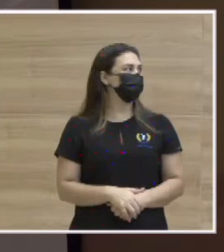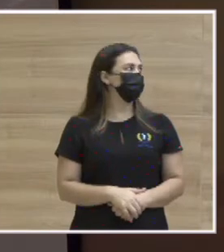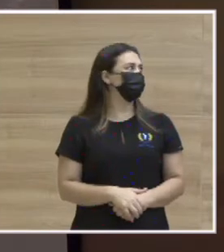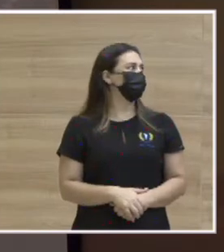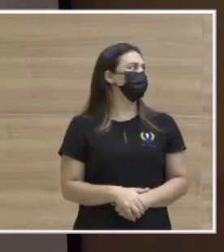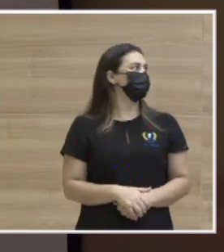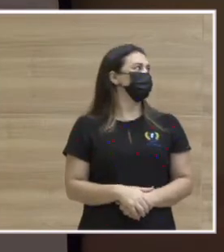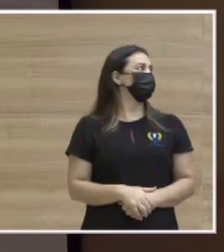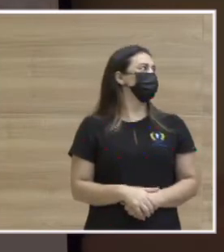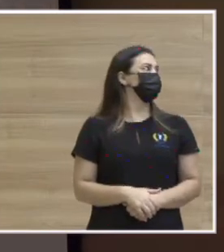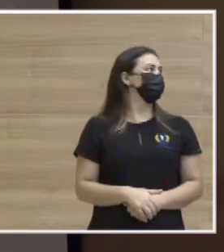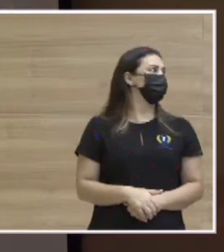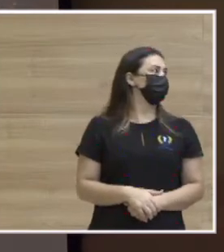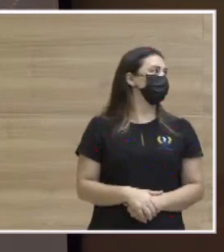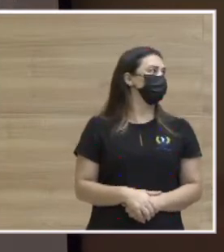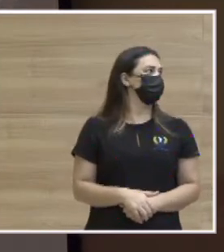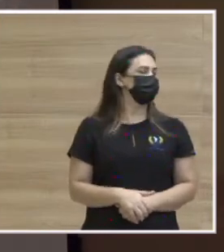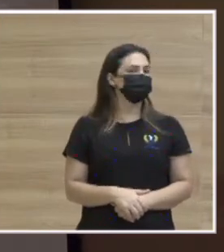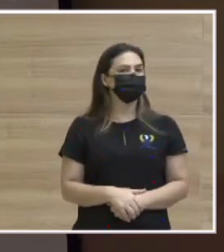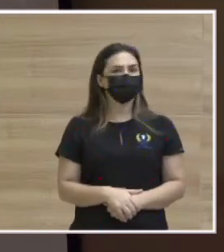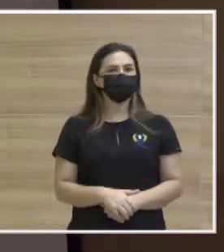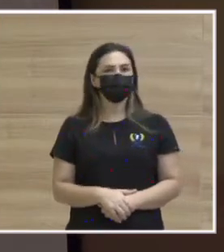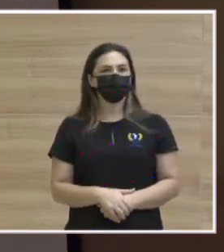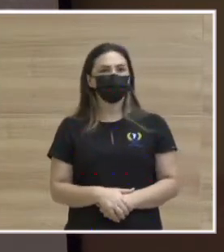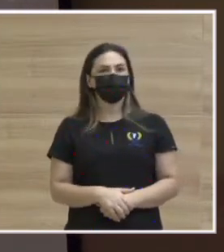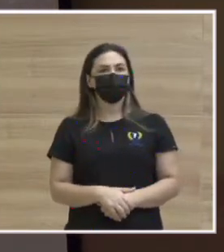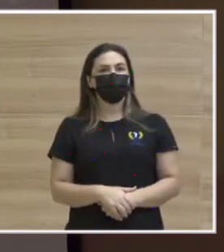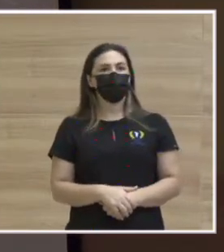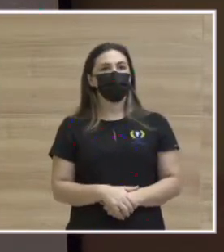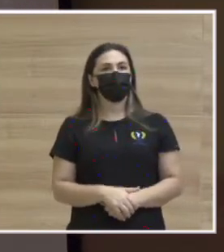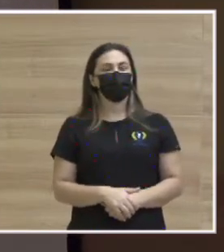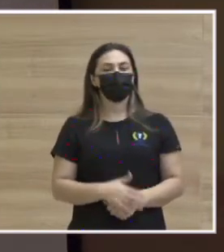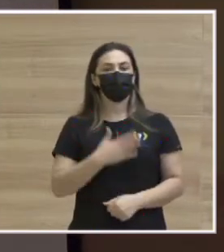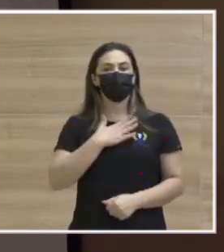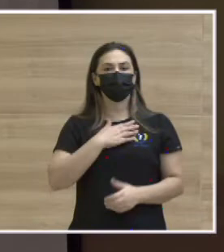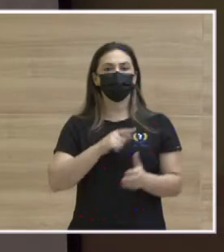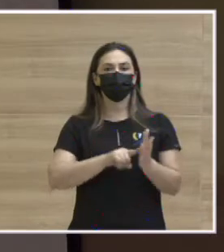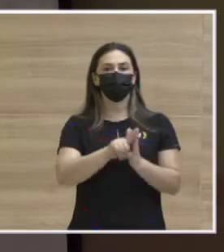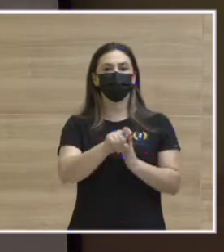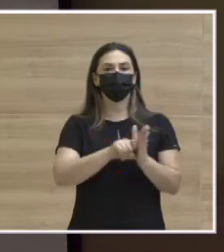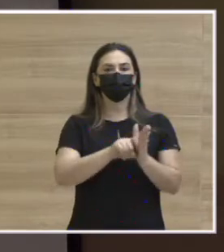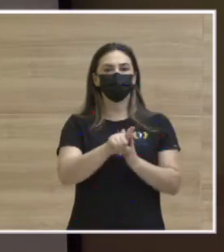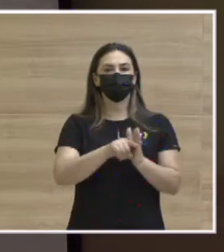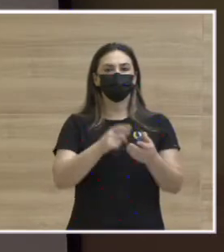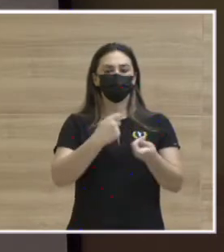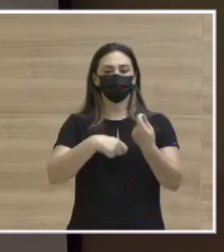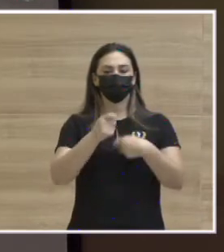Essa é a minha atividade, senhores. Aí vocês vão ver a minha função administrativa, só um momentinho.